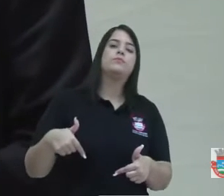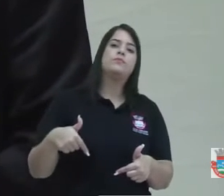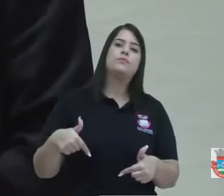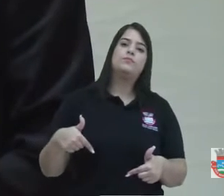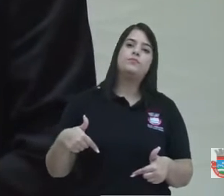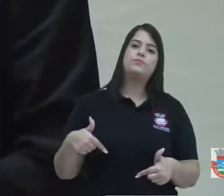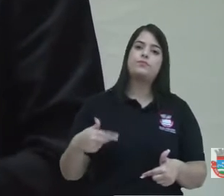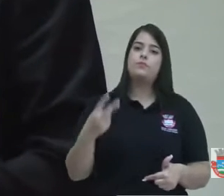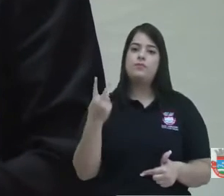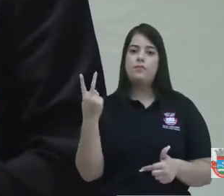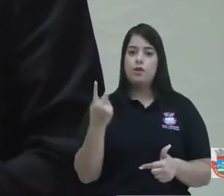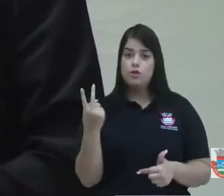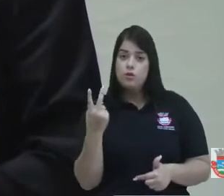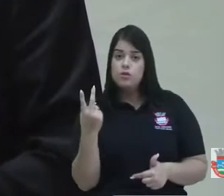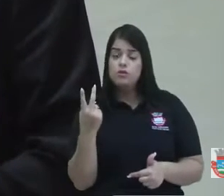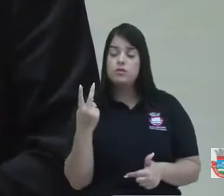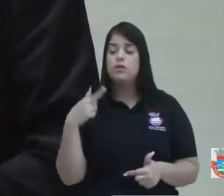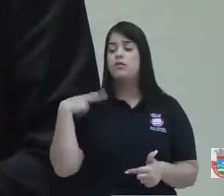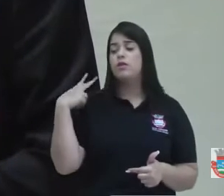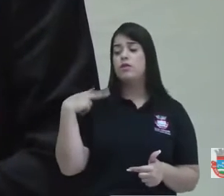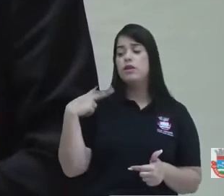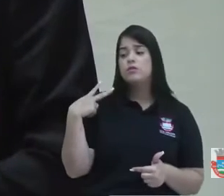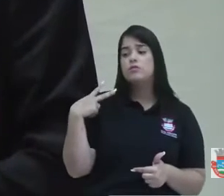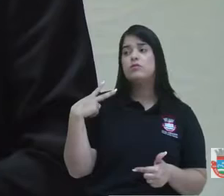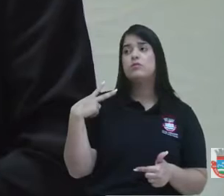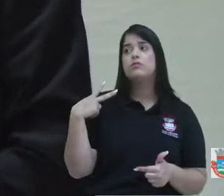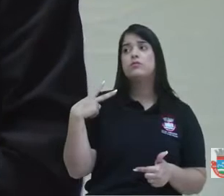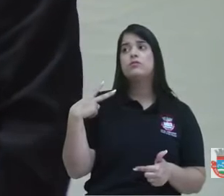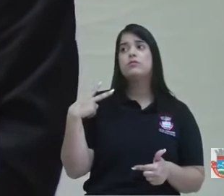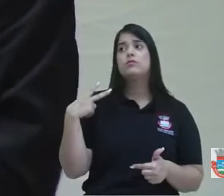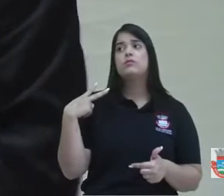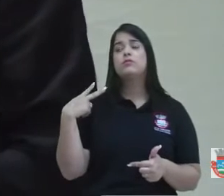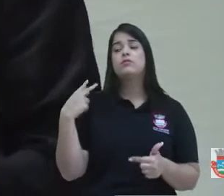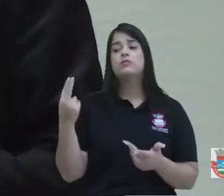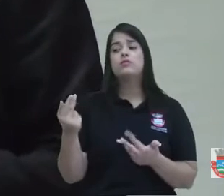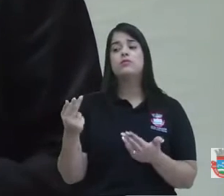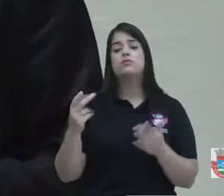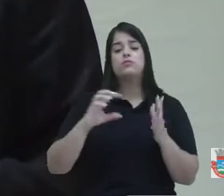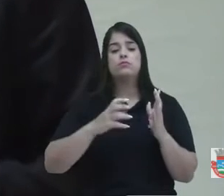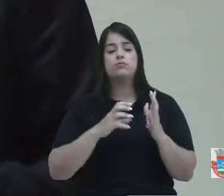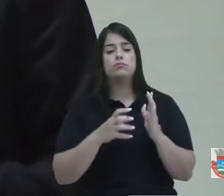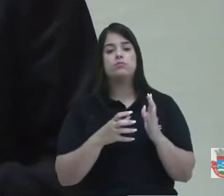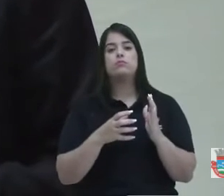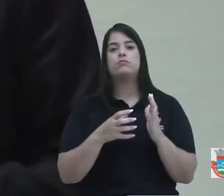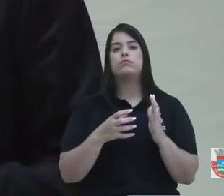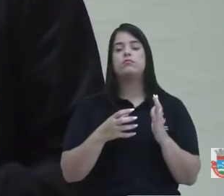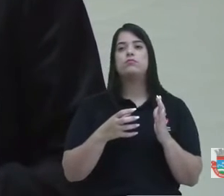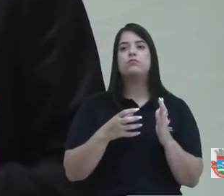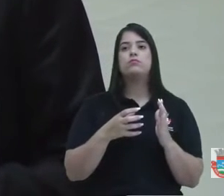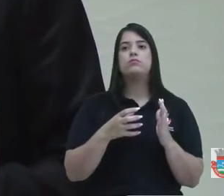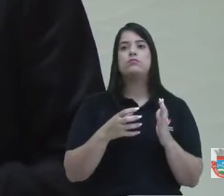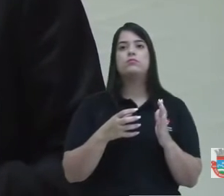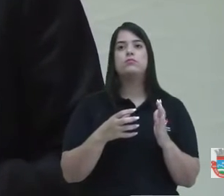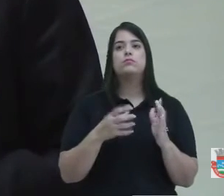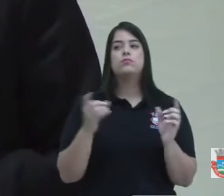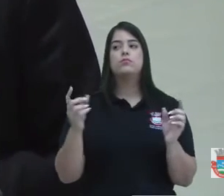de 2 vereadores da situação e toda a bancada da